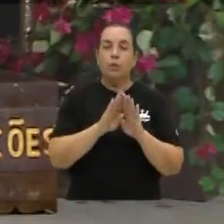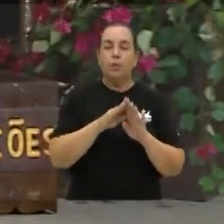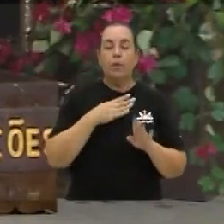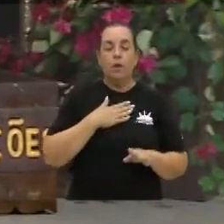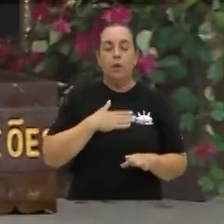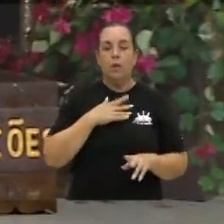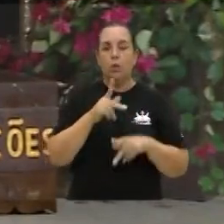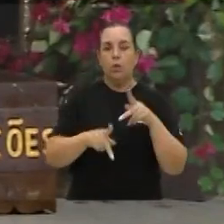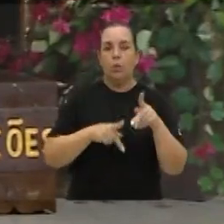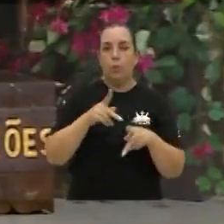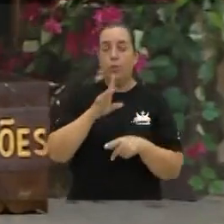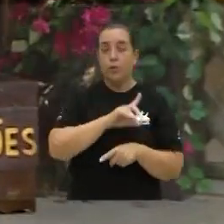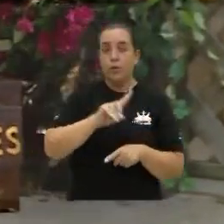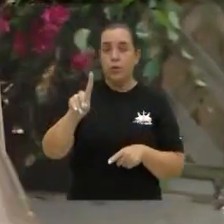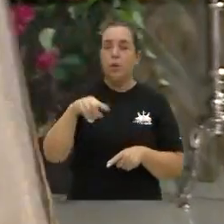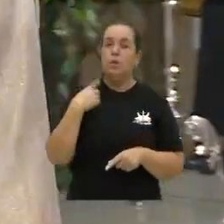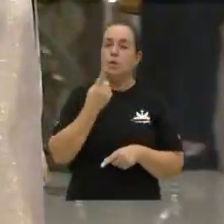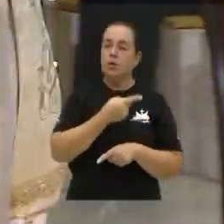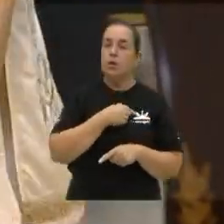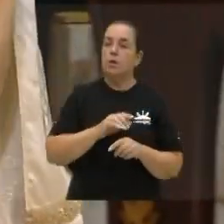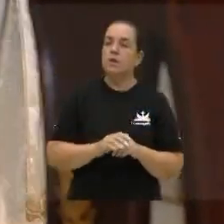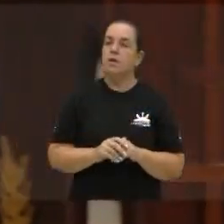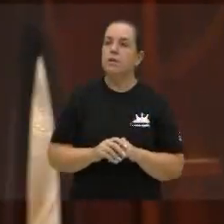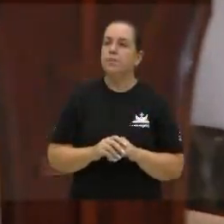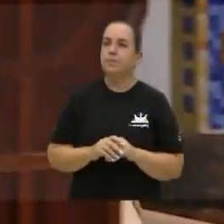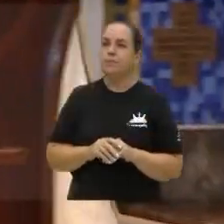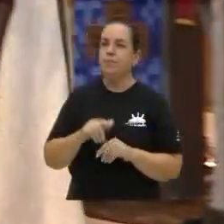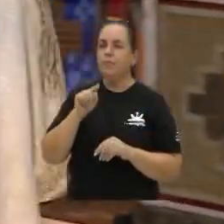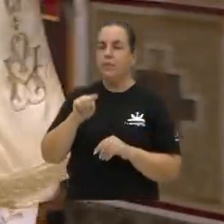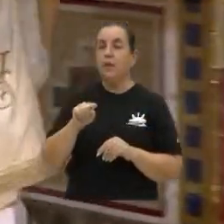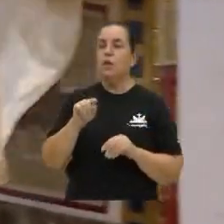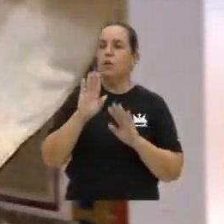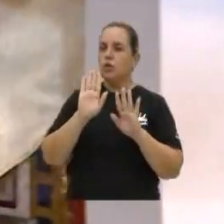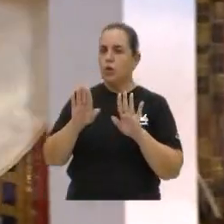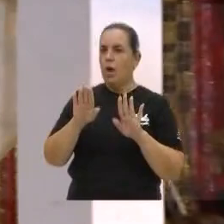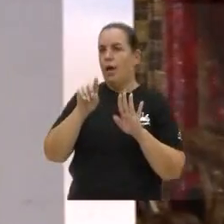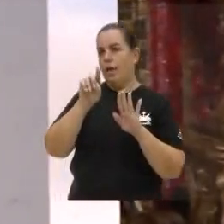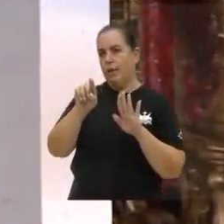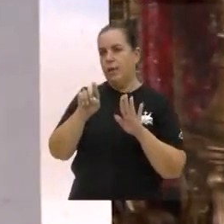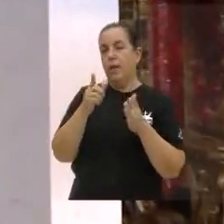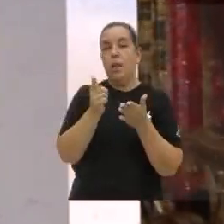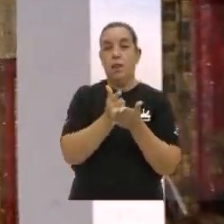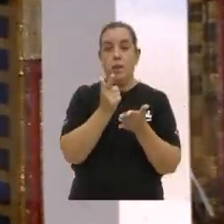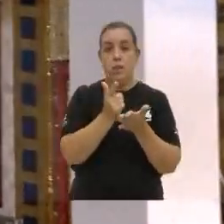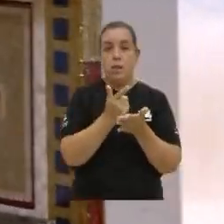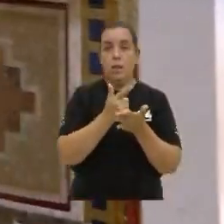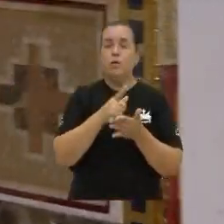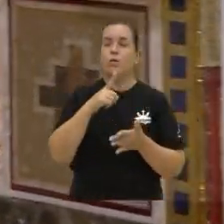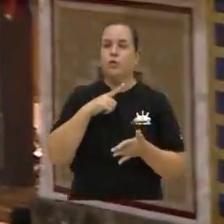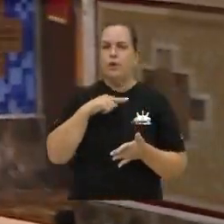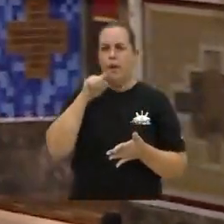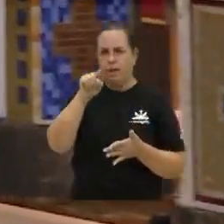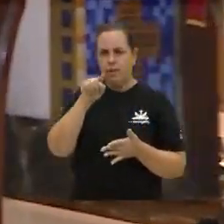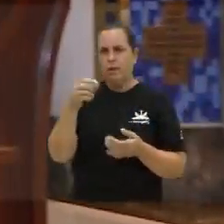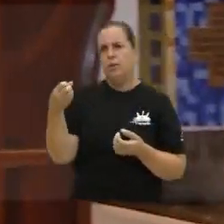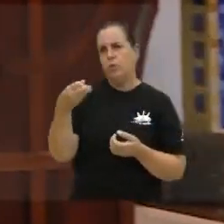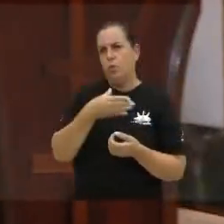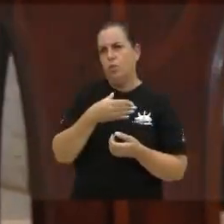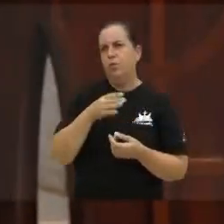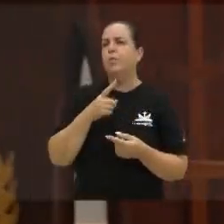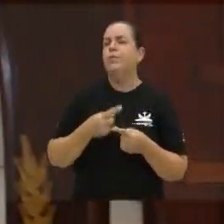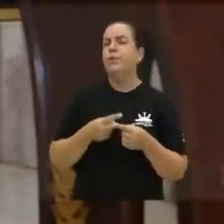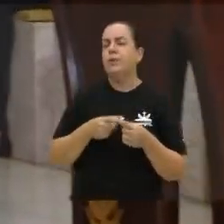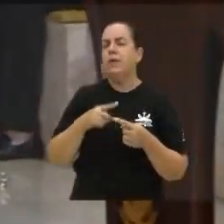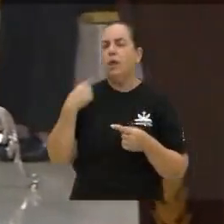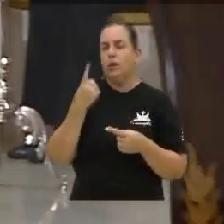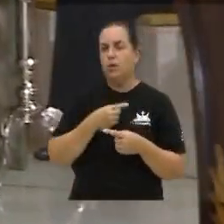Deus, que nós acabamos de lançar, em meio à pandemia,